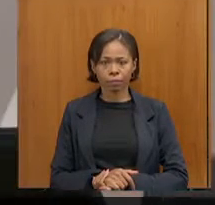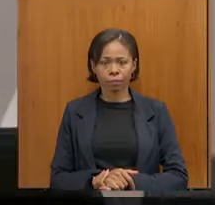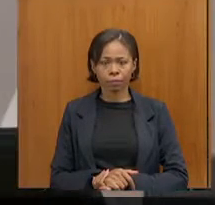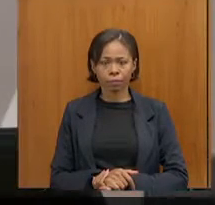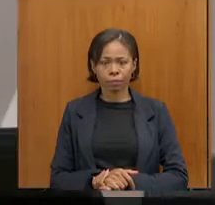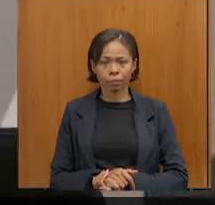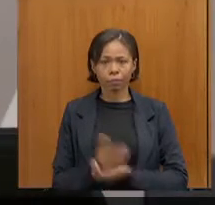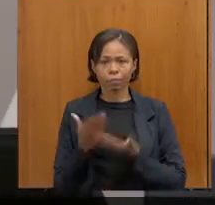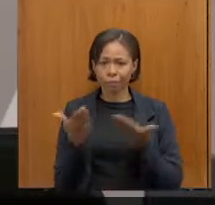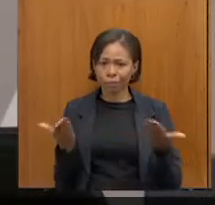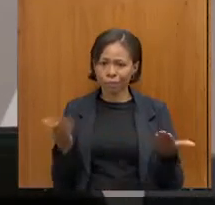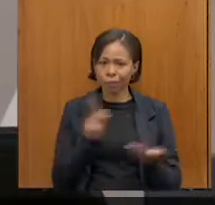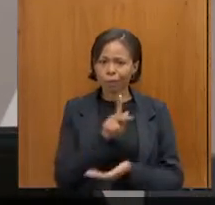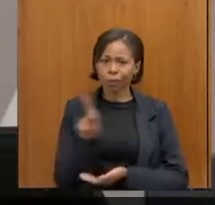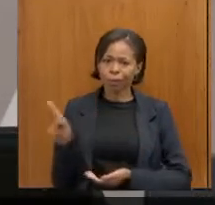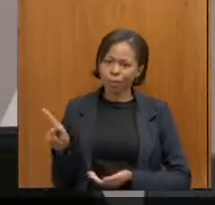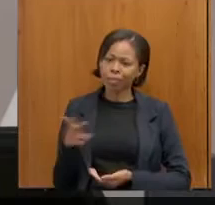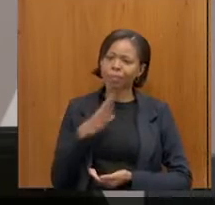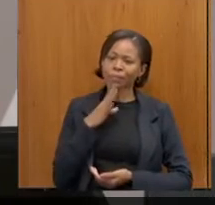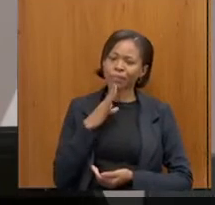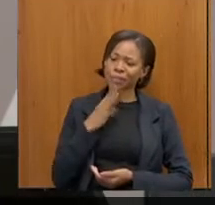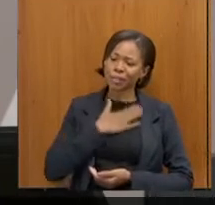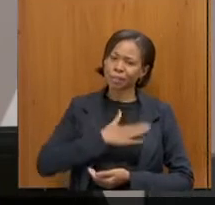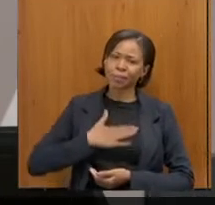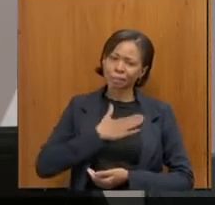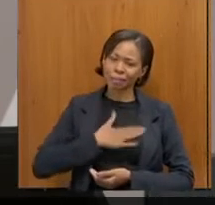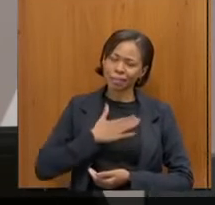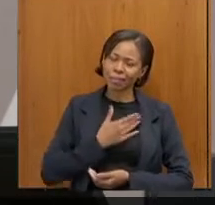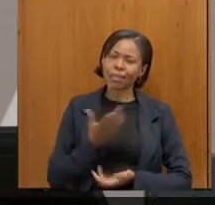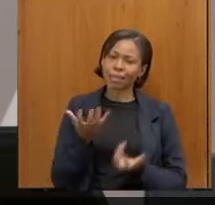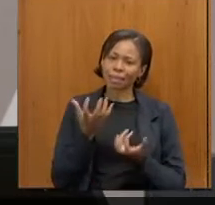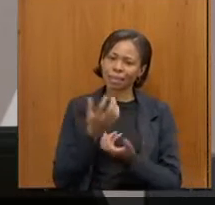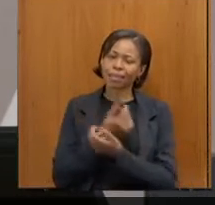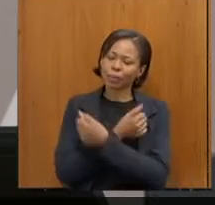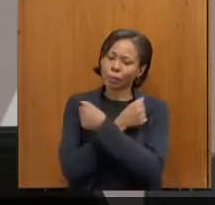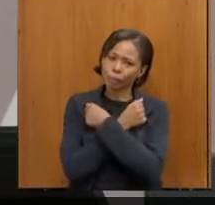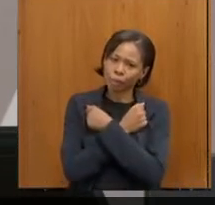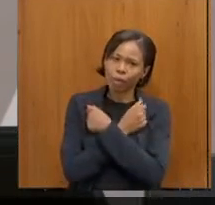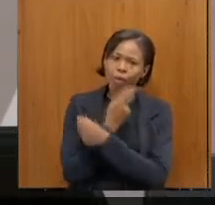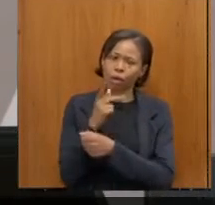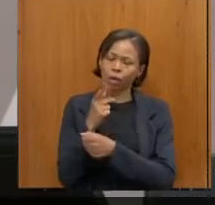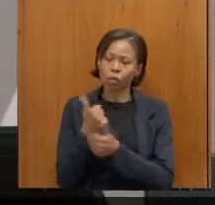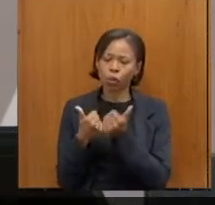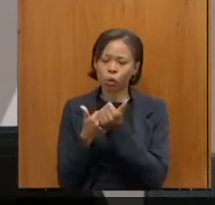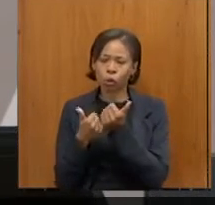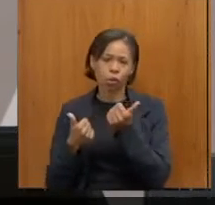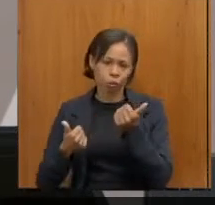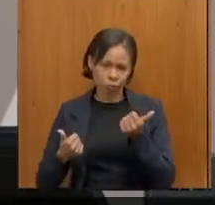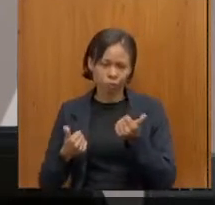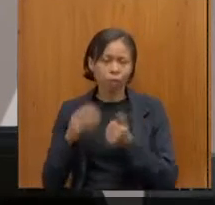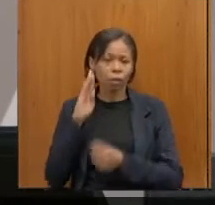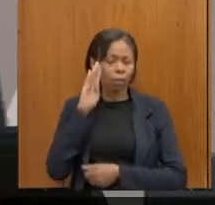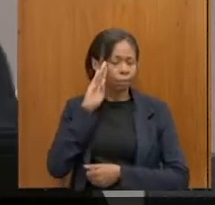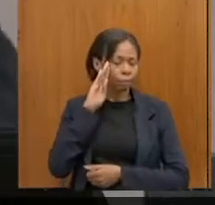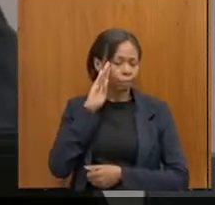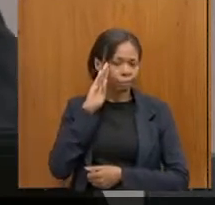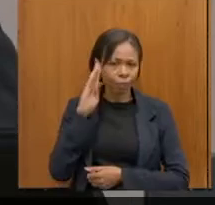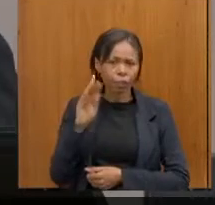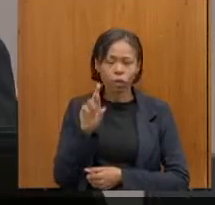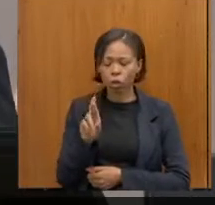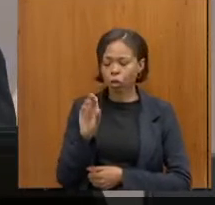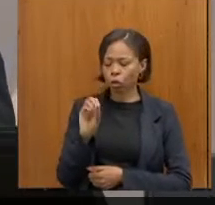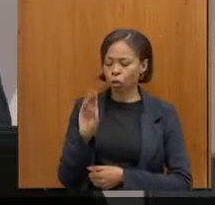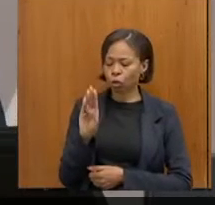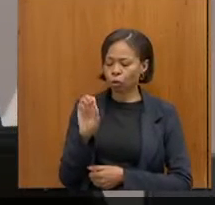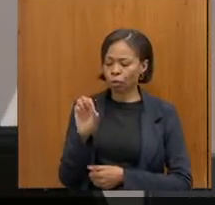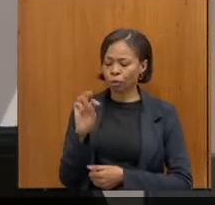é só para dizer que um prazer conhecê-lo quero dar um abraço a sua Assessoria principalmente o